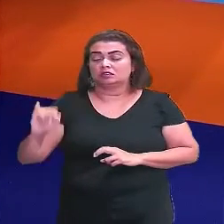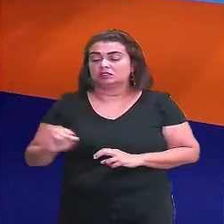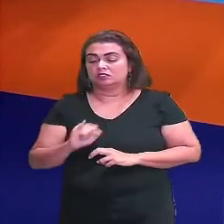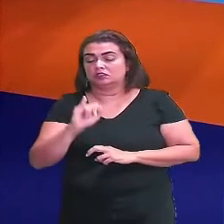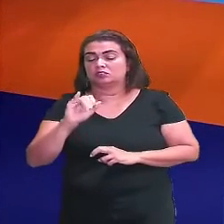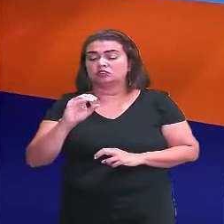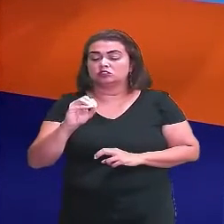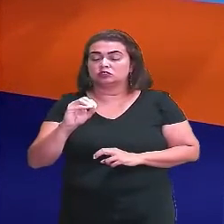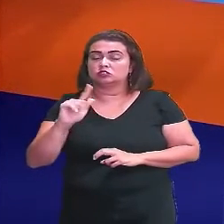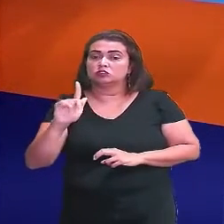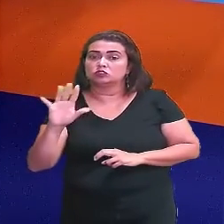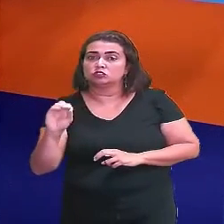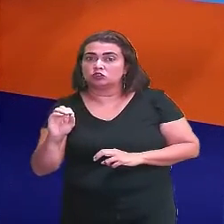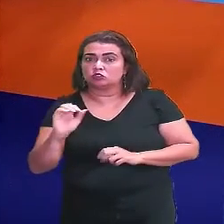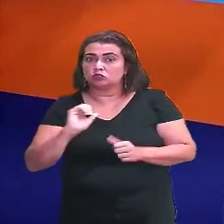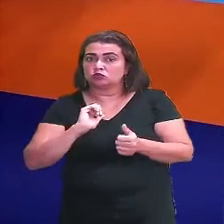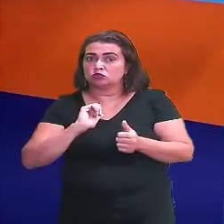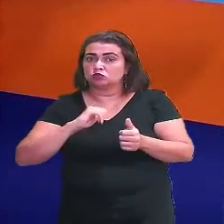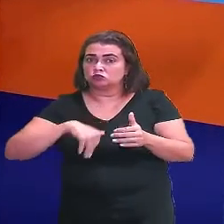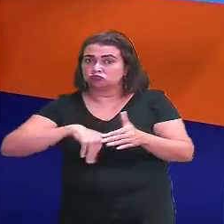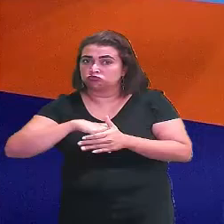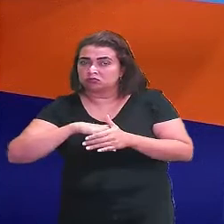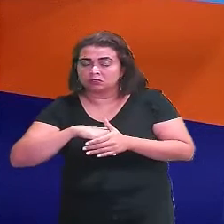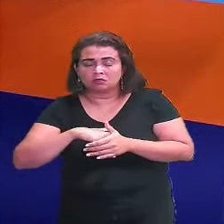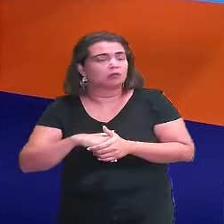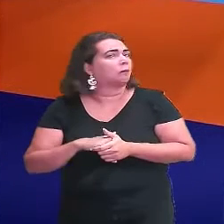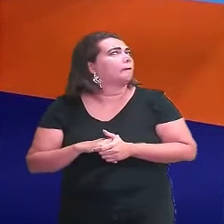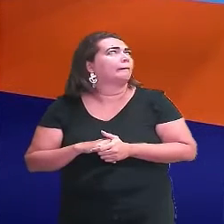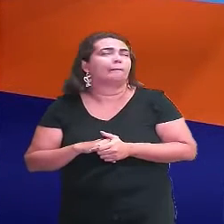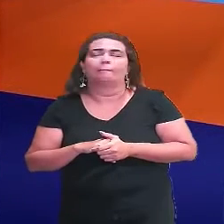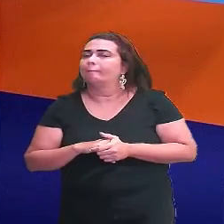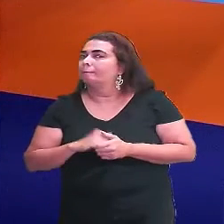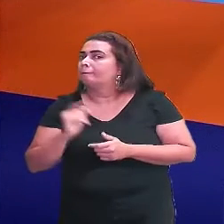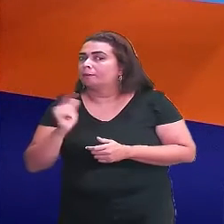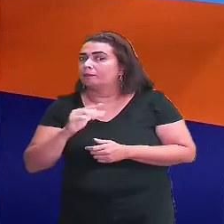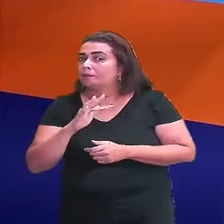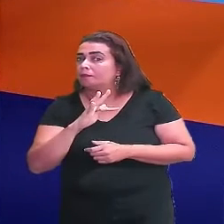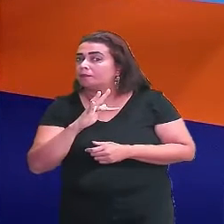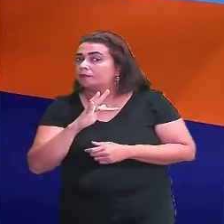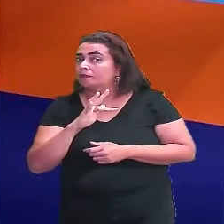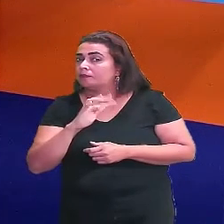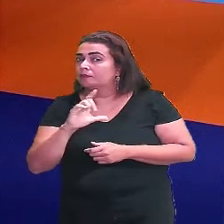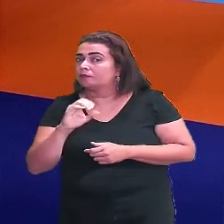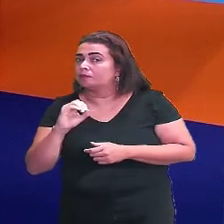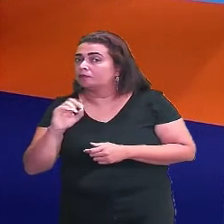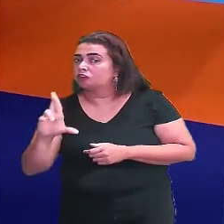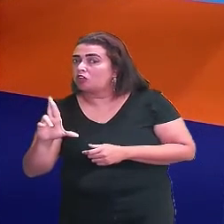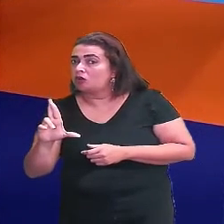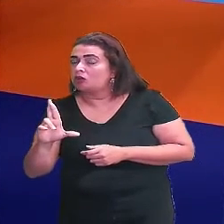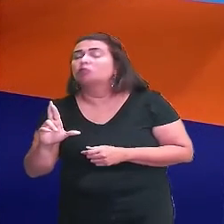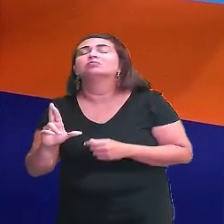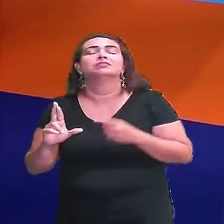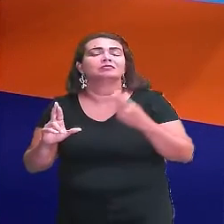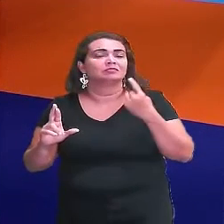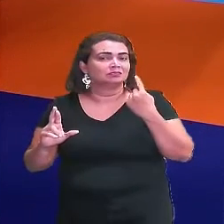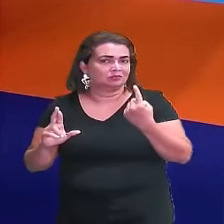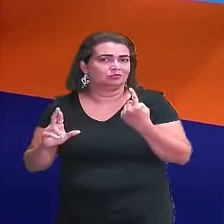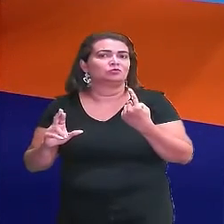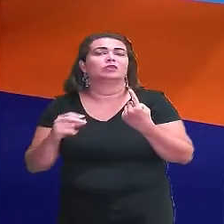Jogo. Jogo é? Também não, né, gente? Então, vamos ver aqui. Flor. Abri a boca apenas